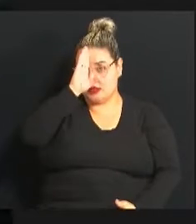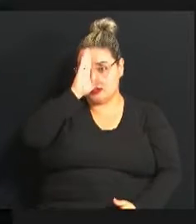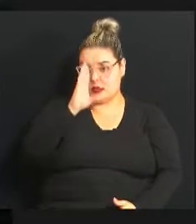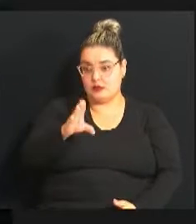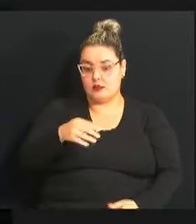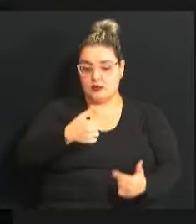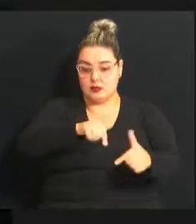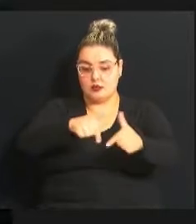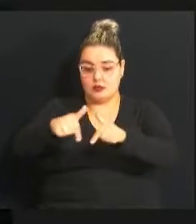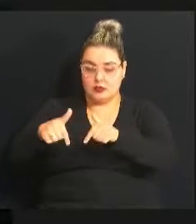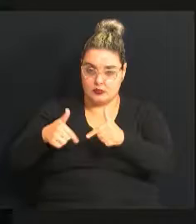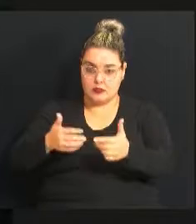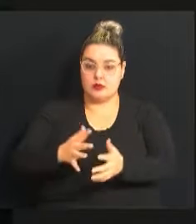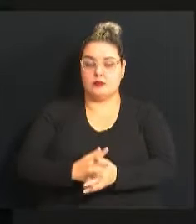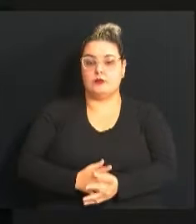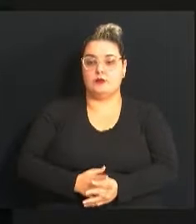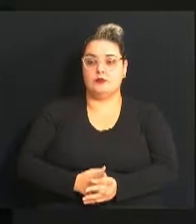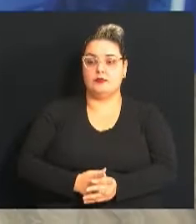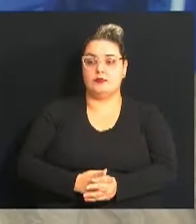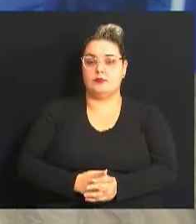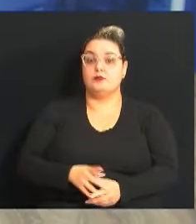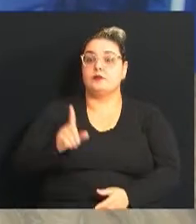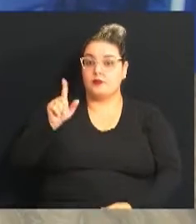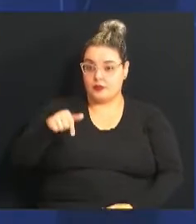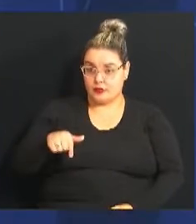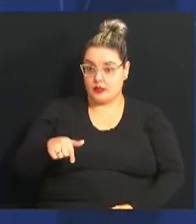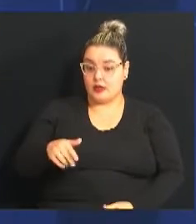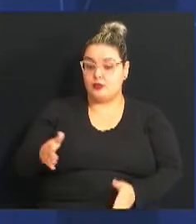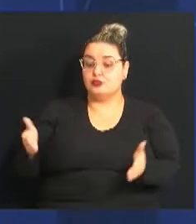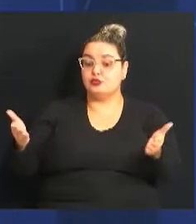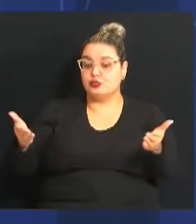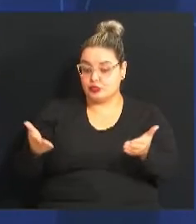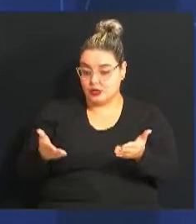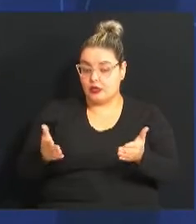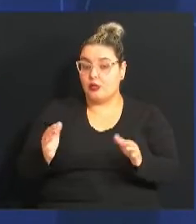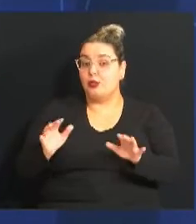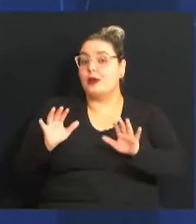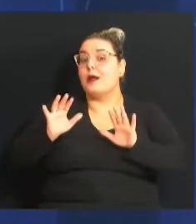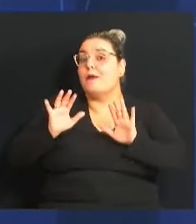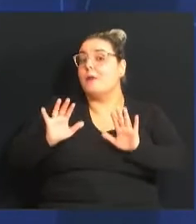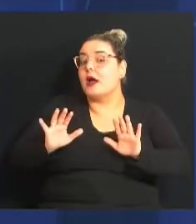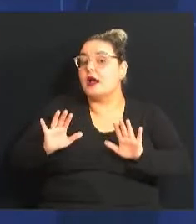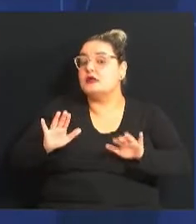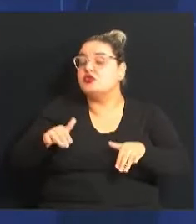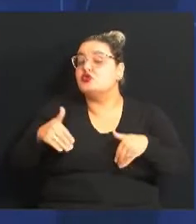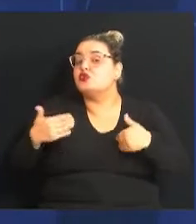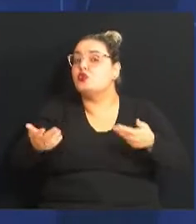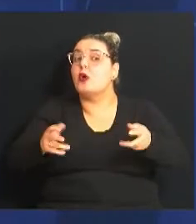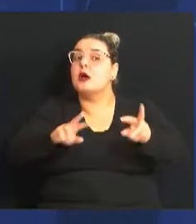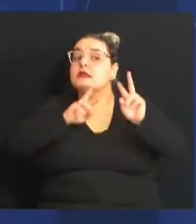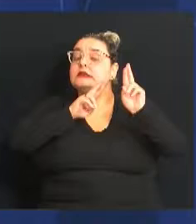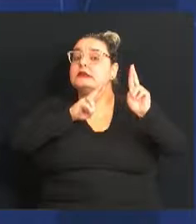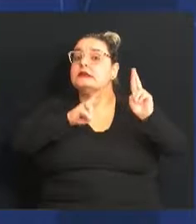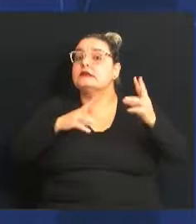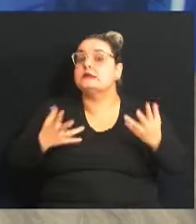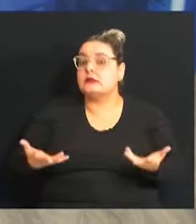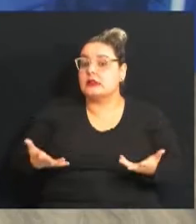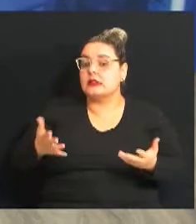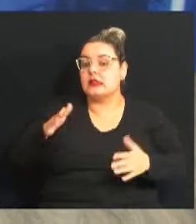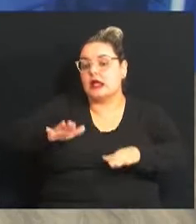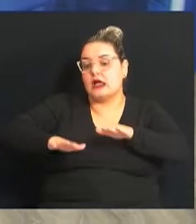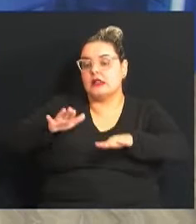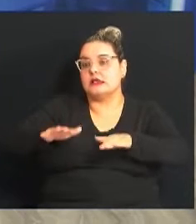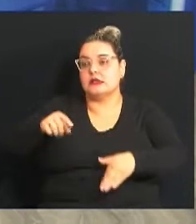trabalhador. Esse é o cenário de agora, mas quais são as expectativas aí, talvez ainda para